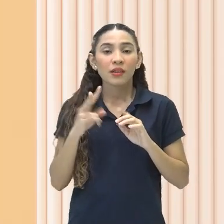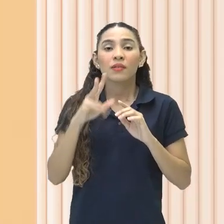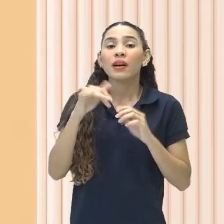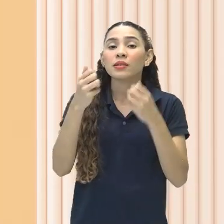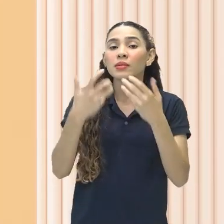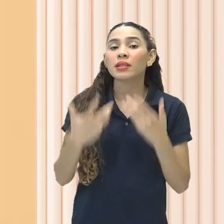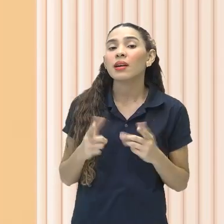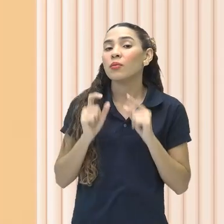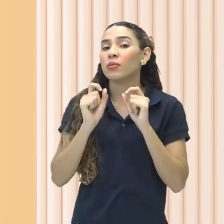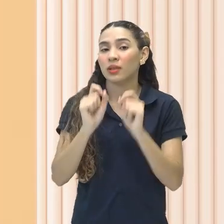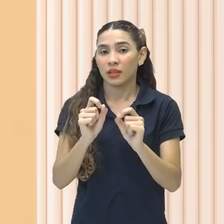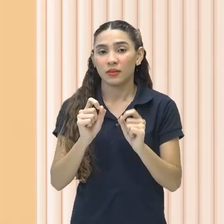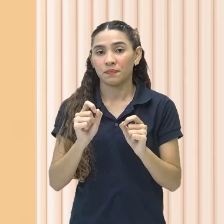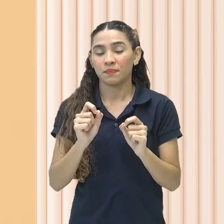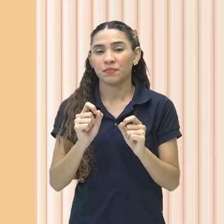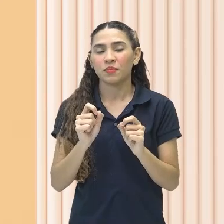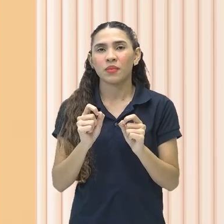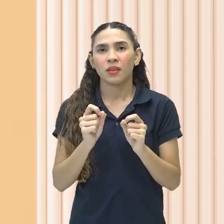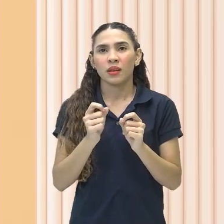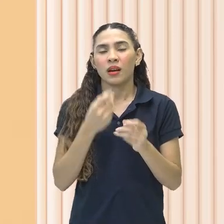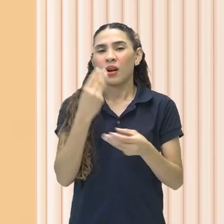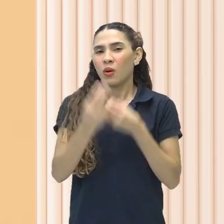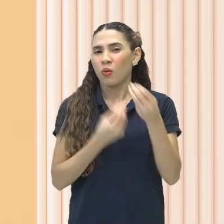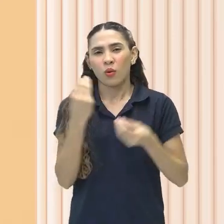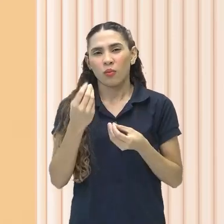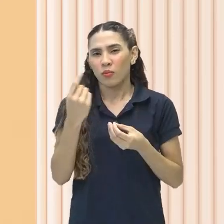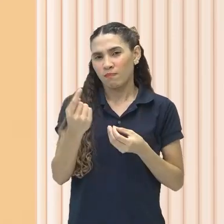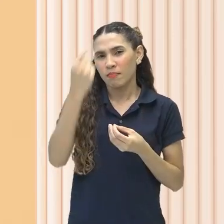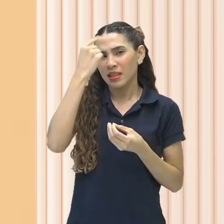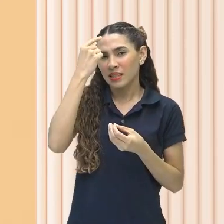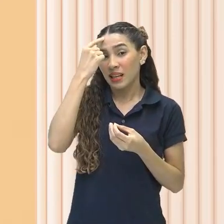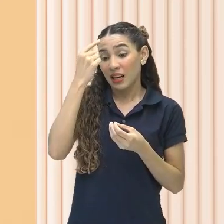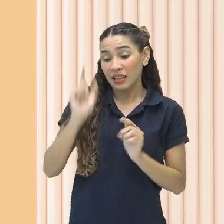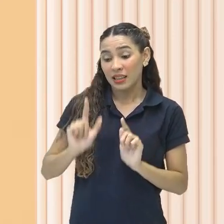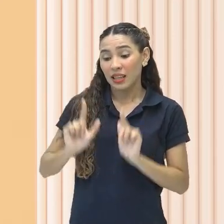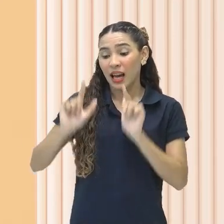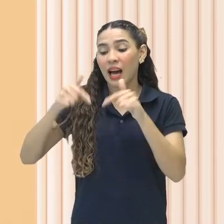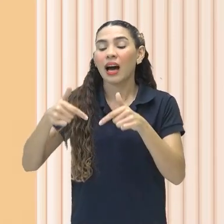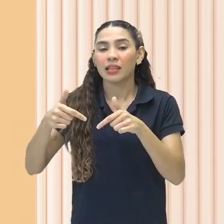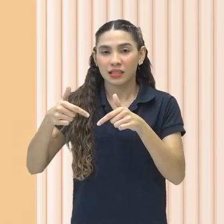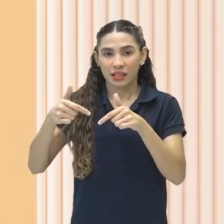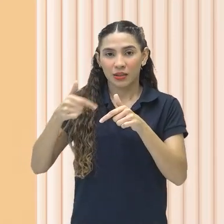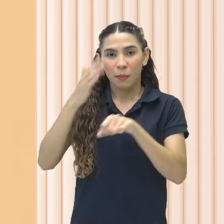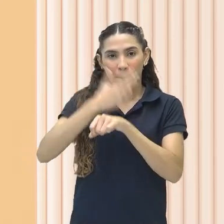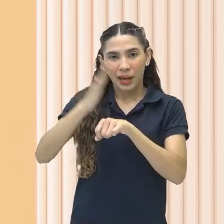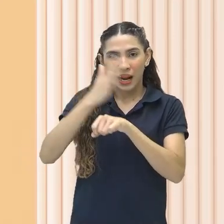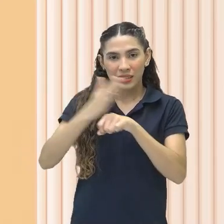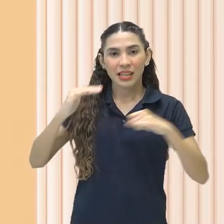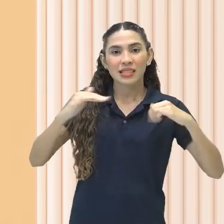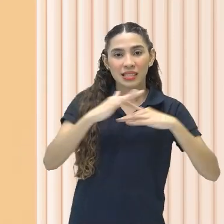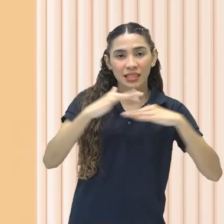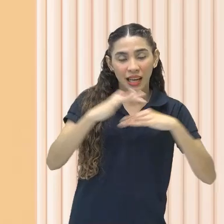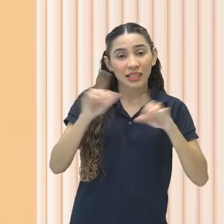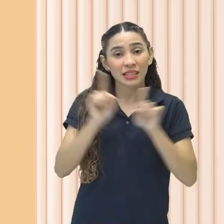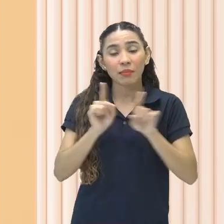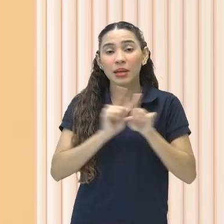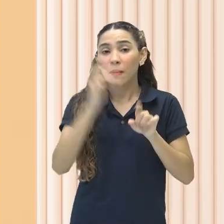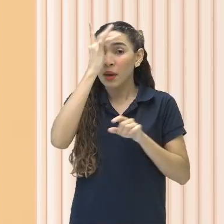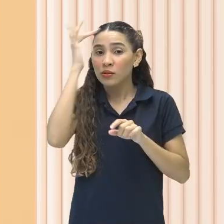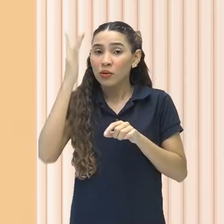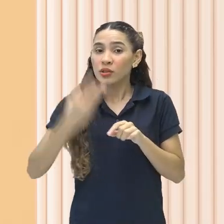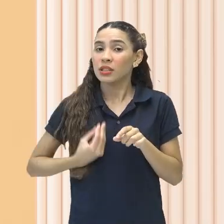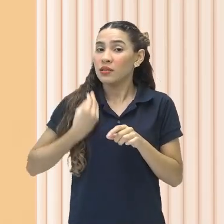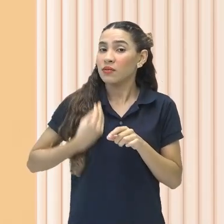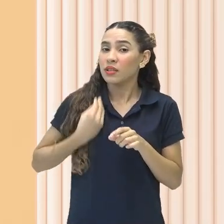falar agora um pouco sobre como é que isso pode ser pensado no campo, na cidade e no povo ribeirinho. Como é que a gente pode